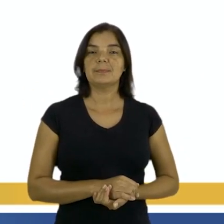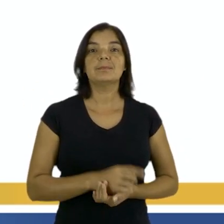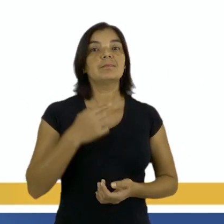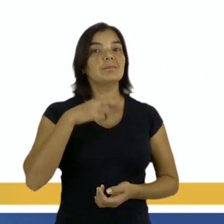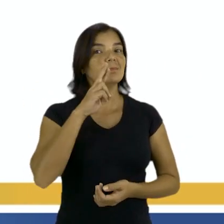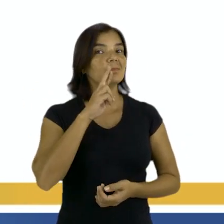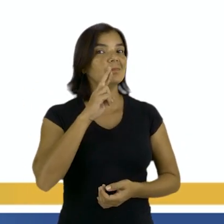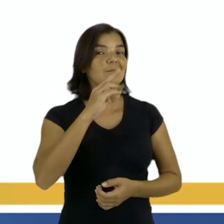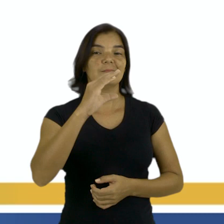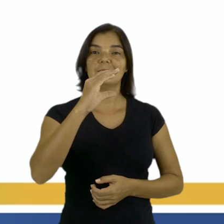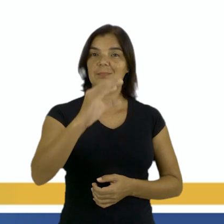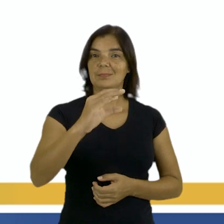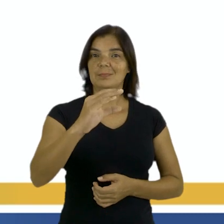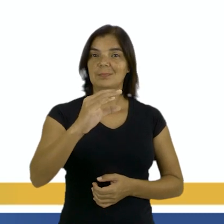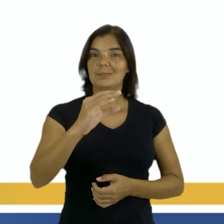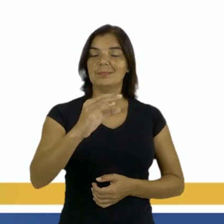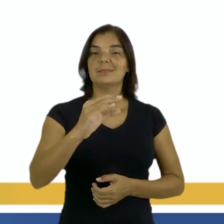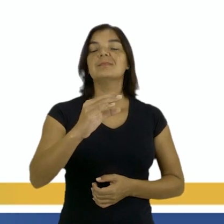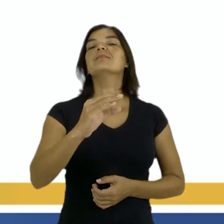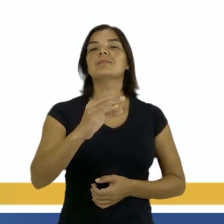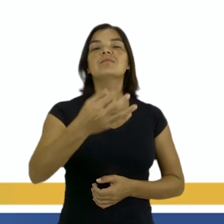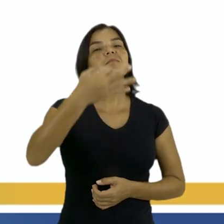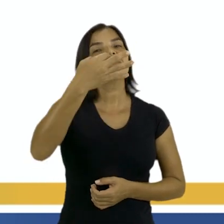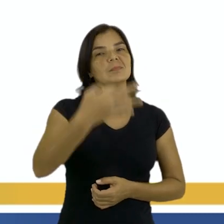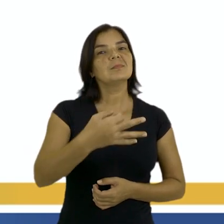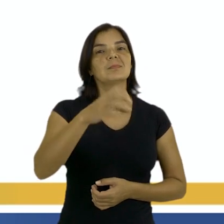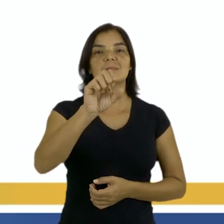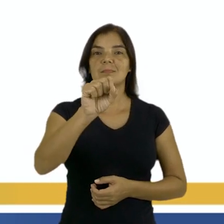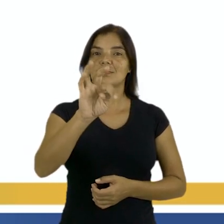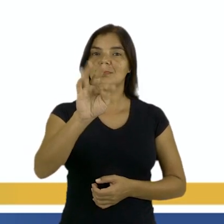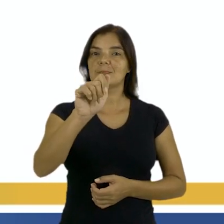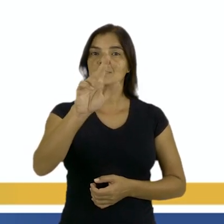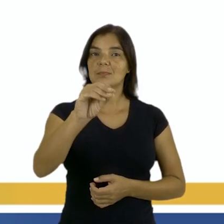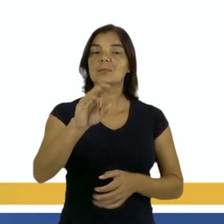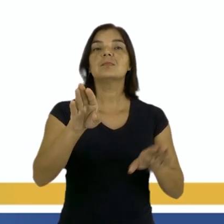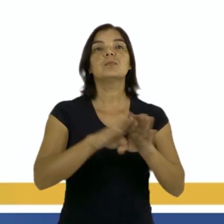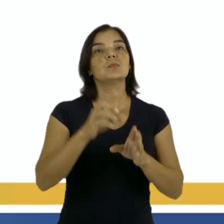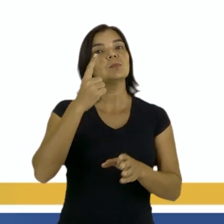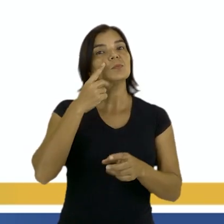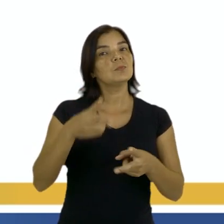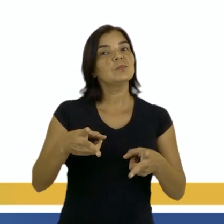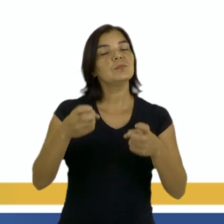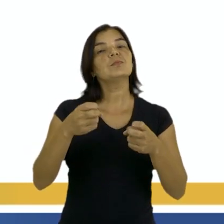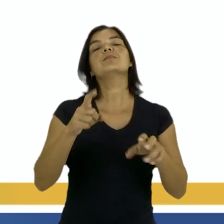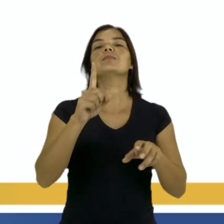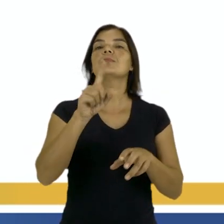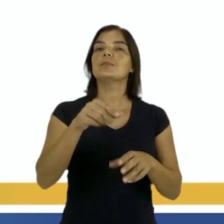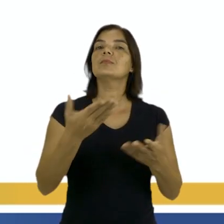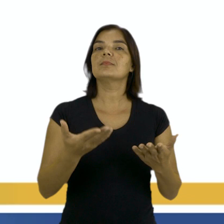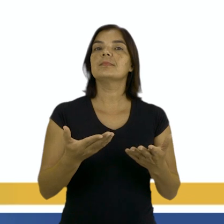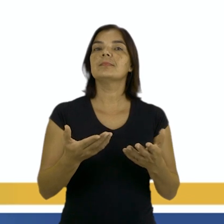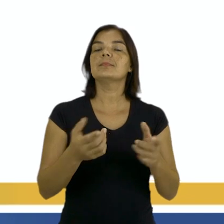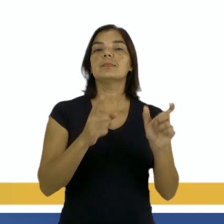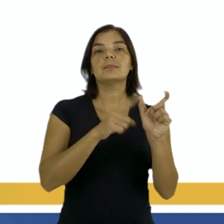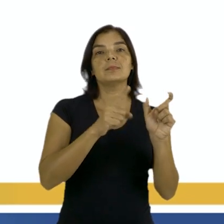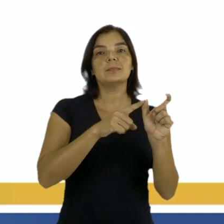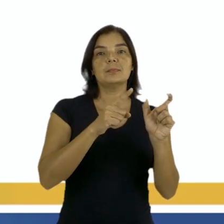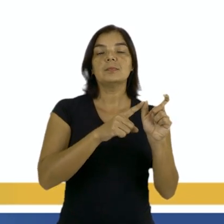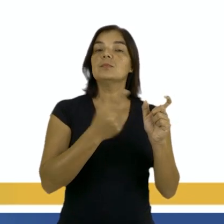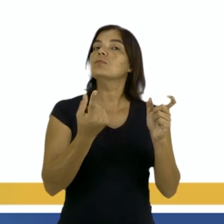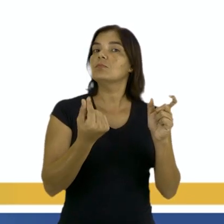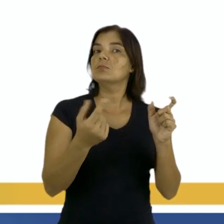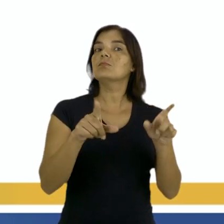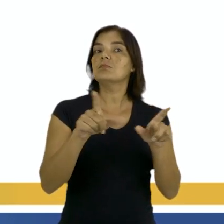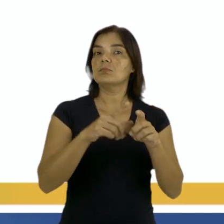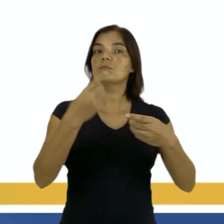Se você respondeu a letra C, Estado, está correto. O Estado, como nós vimos, né, vem da palavra status, é